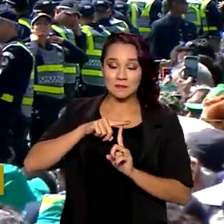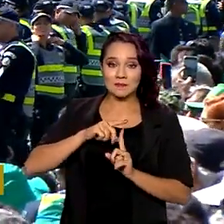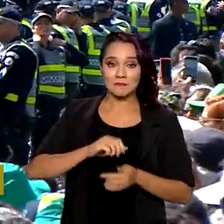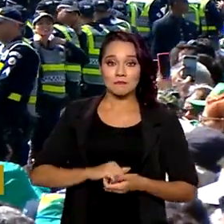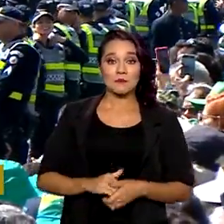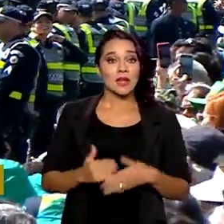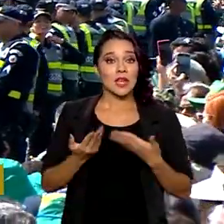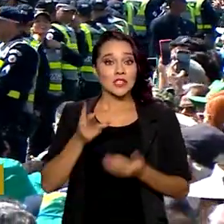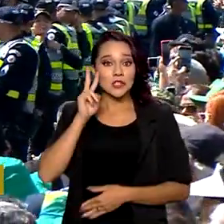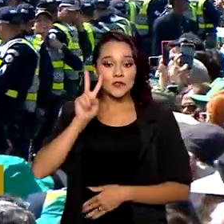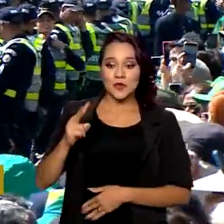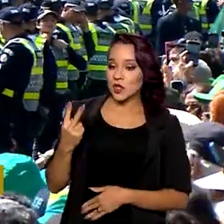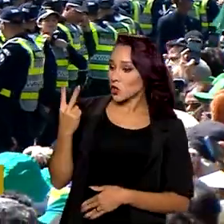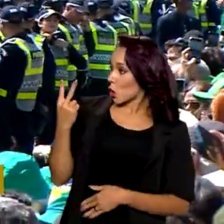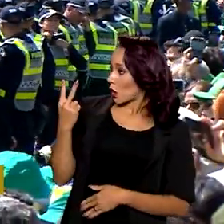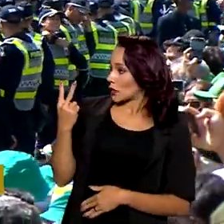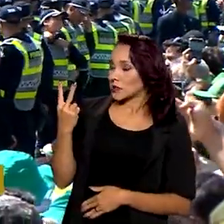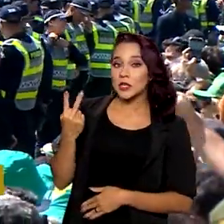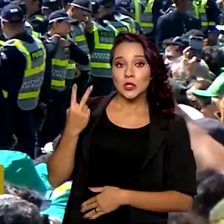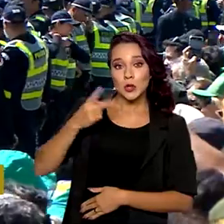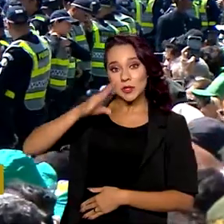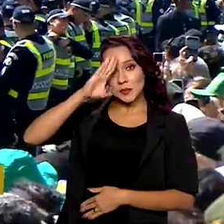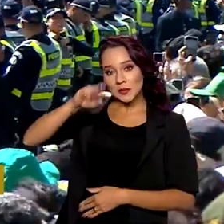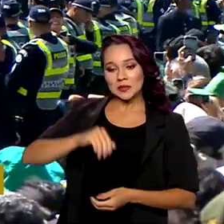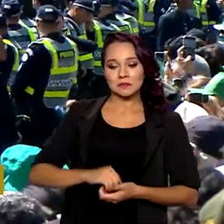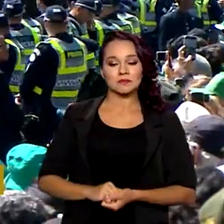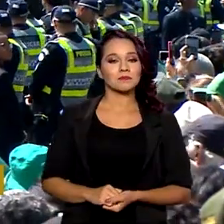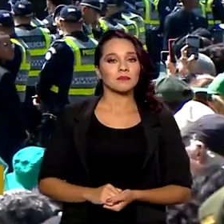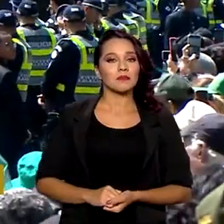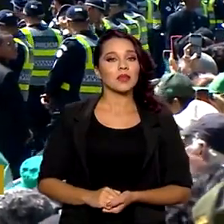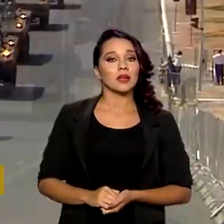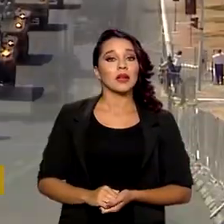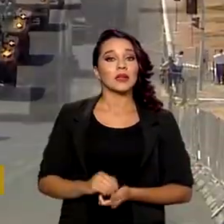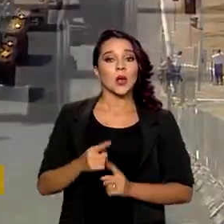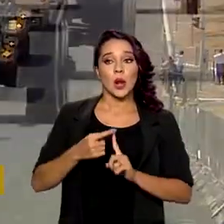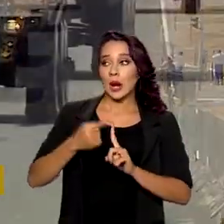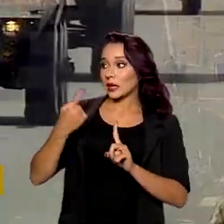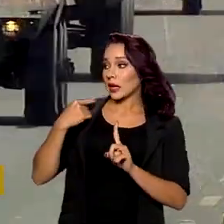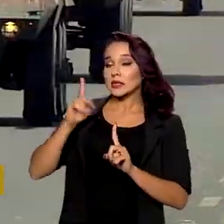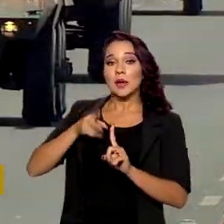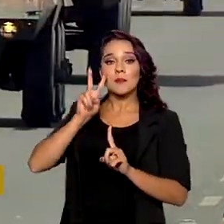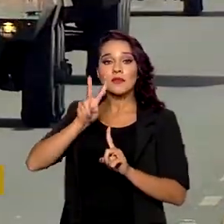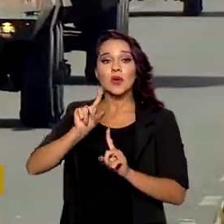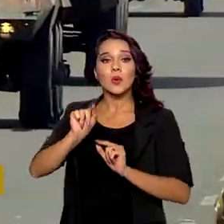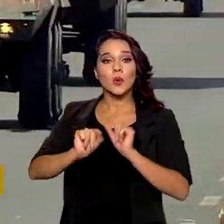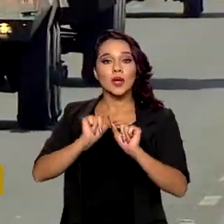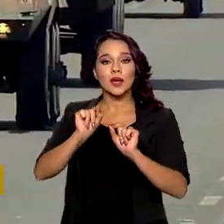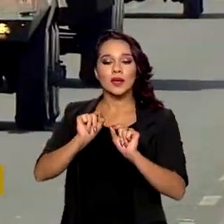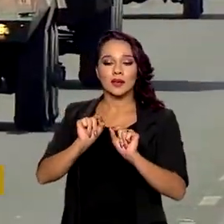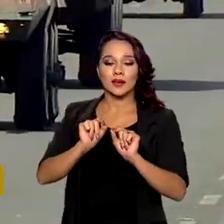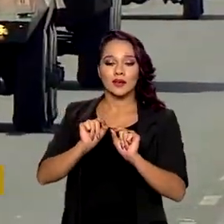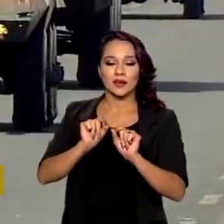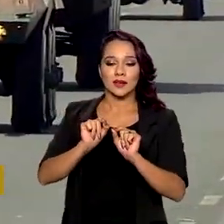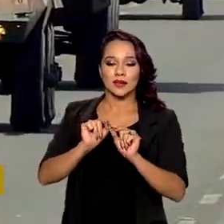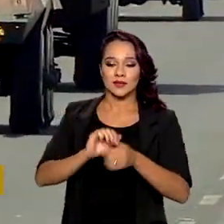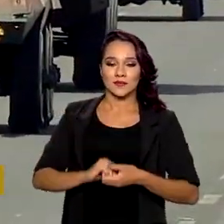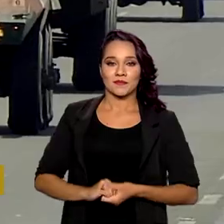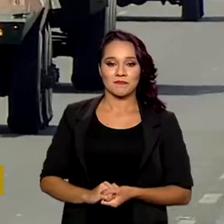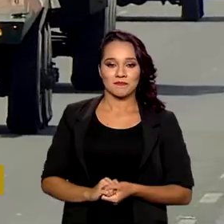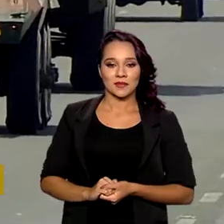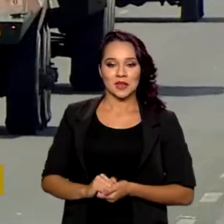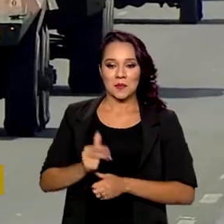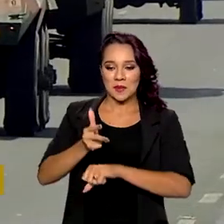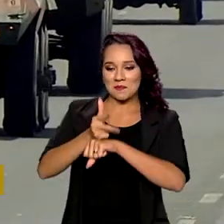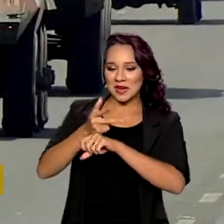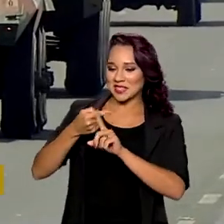E a gente vê dois aqui, são esses dois primeiros, não é isso? 23 toneladas. Ali atrás a gente já pode observar também. Era na imagem